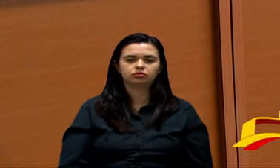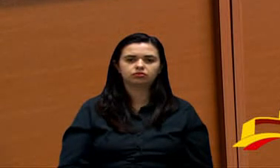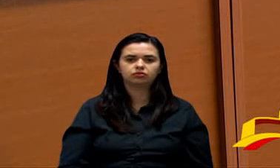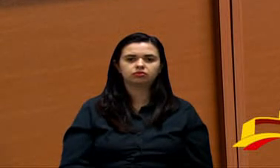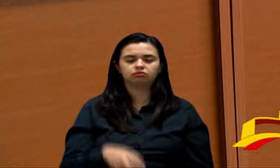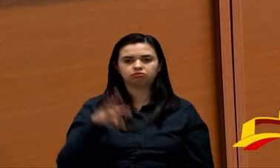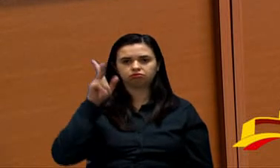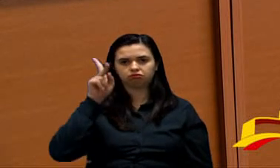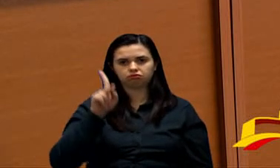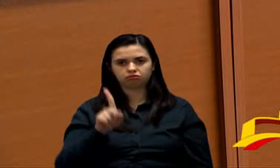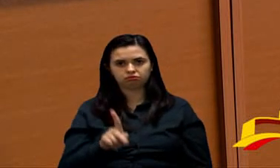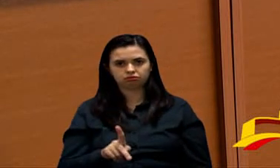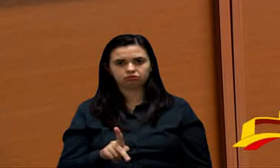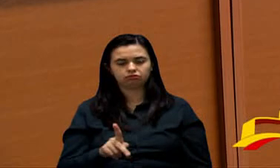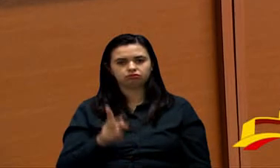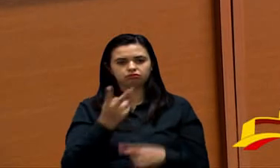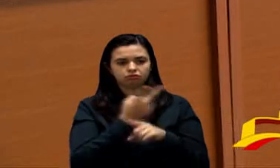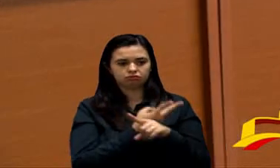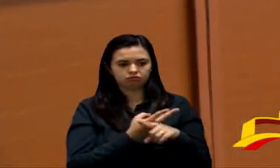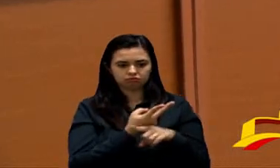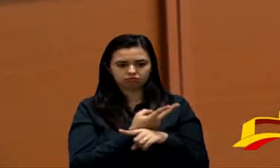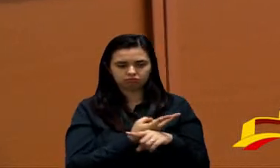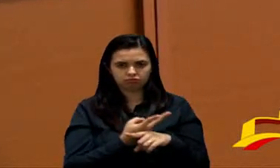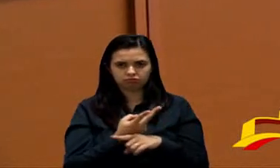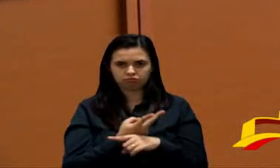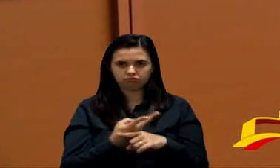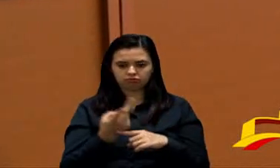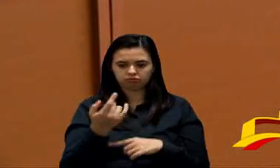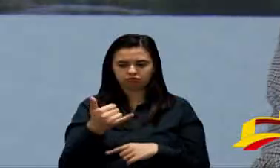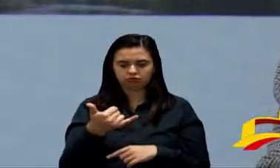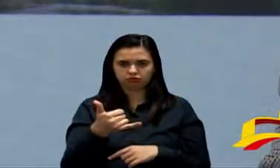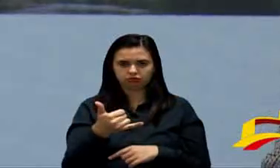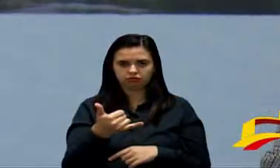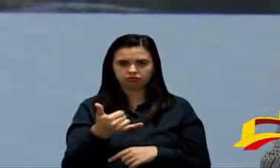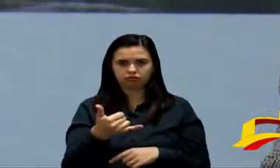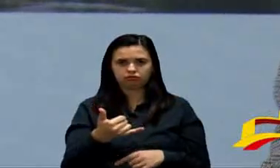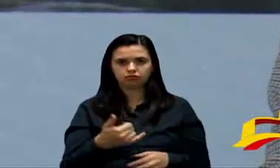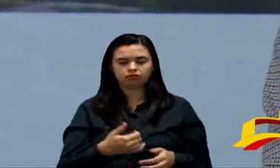Senhor presidente, eu estou procurando aqui no celular.